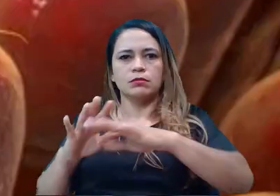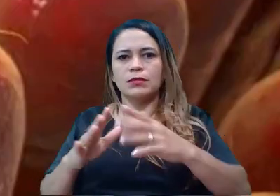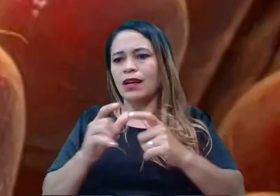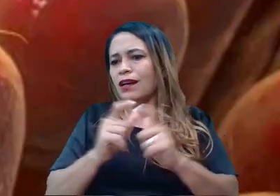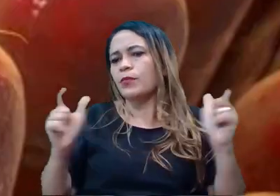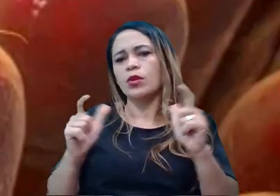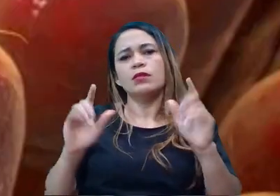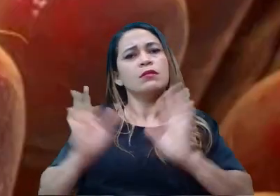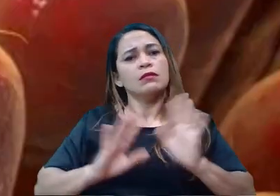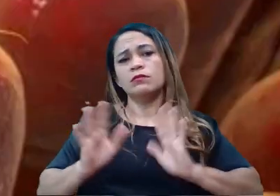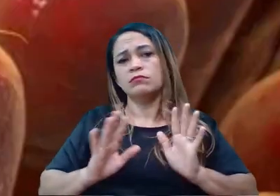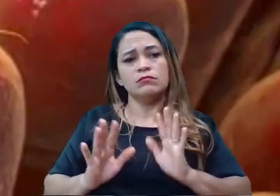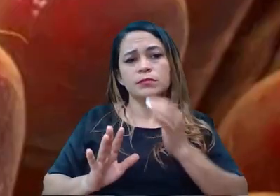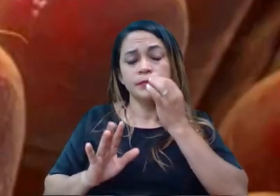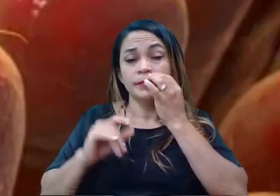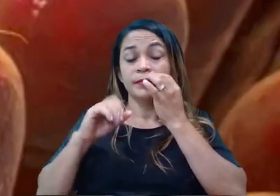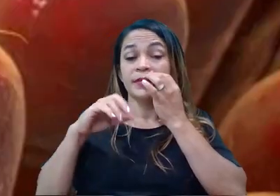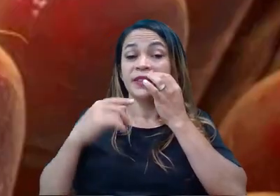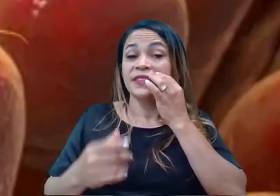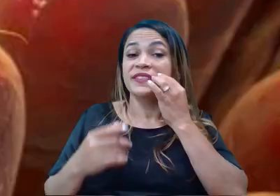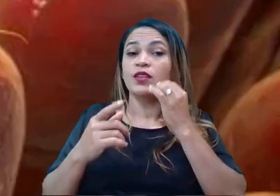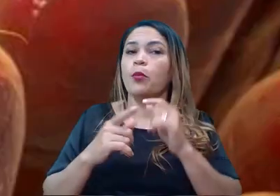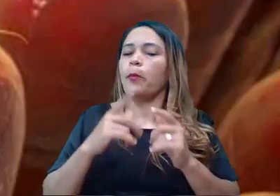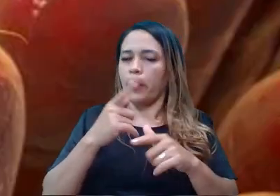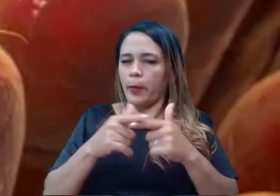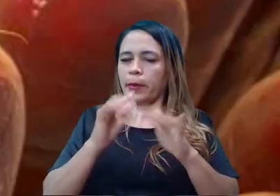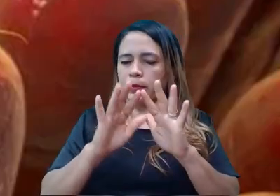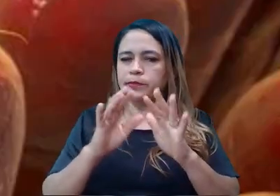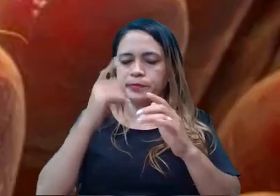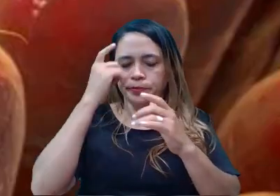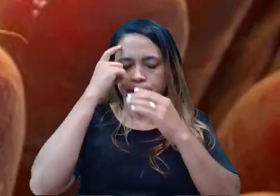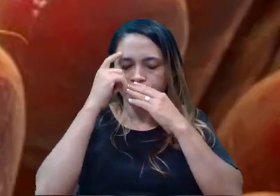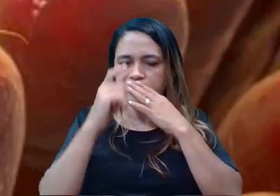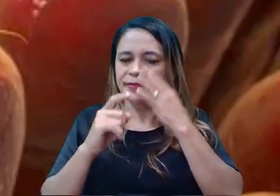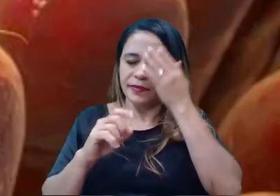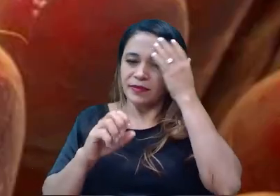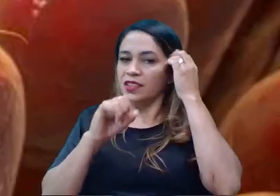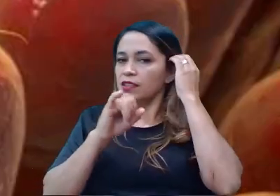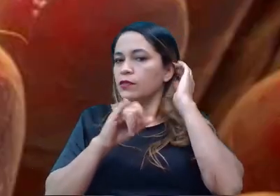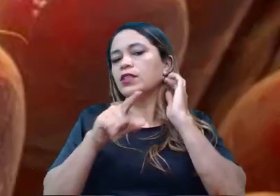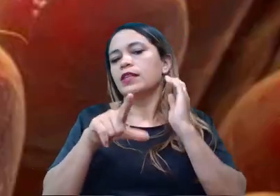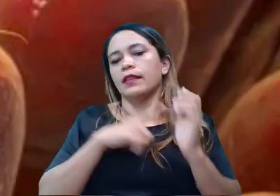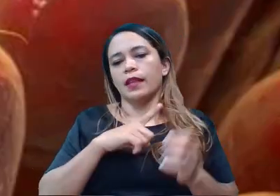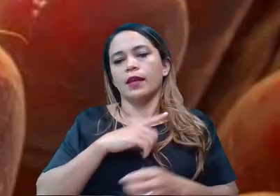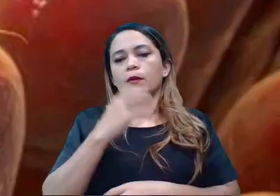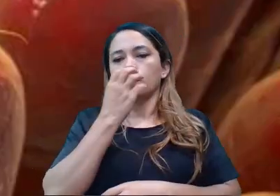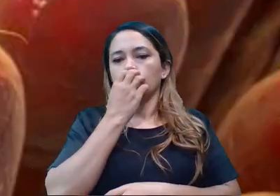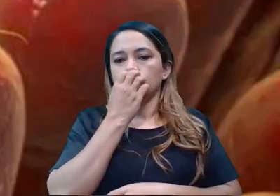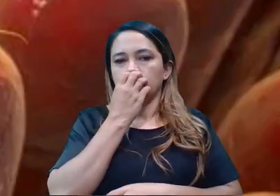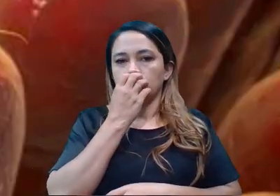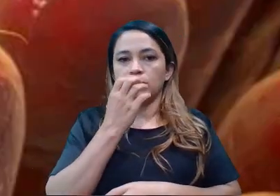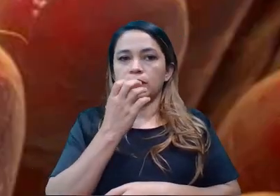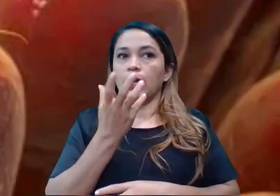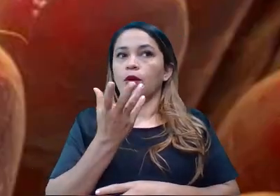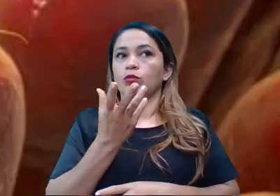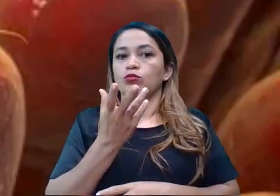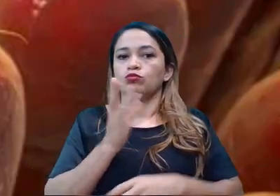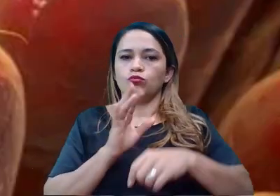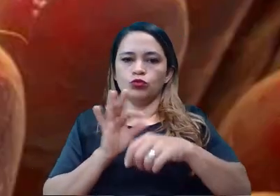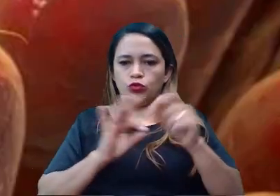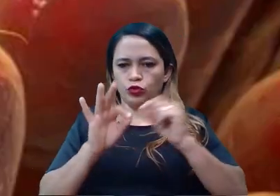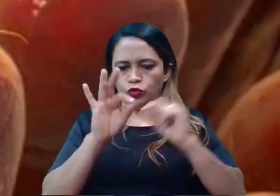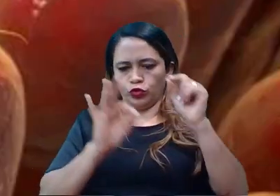maioria das vezes, não. Agora, olha o tamanho do problema. Pensa na situação. Você tem na sua casa o mosquito, concorda? A gente tem